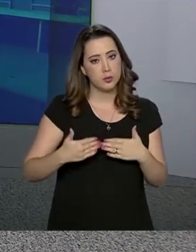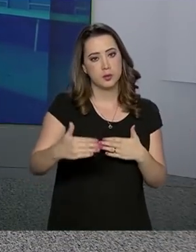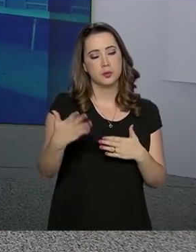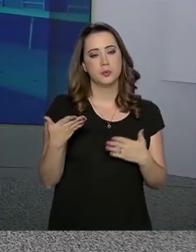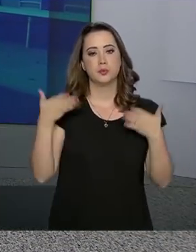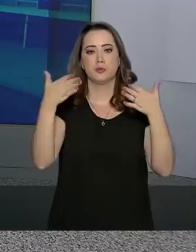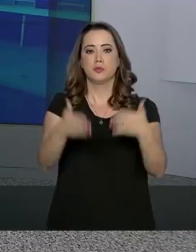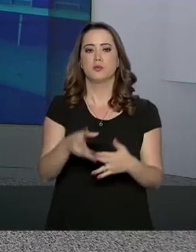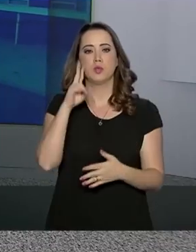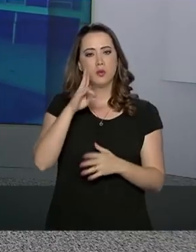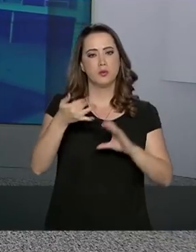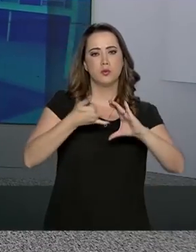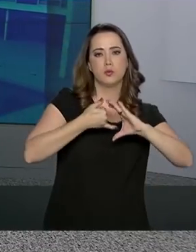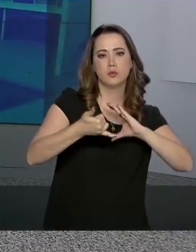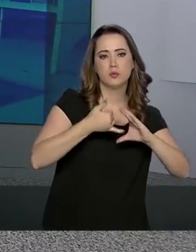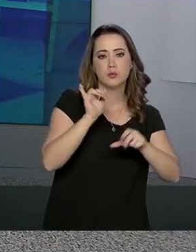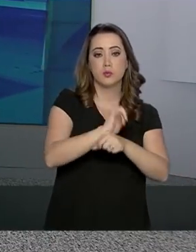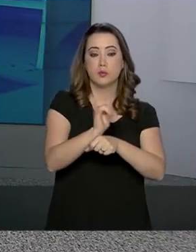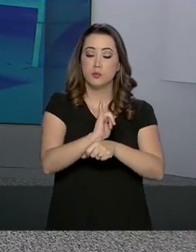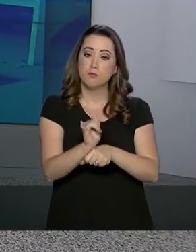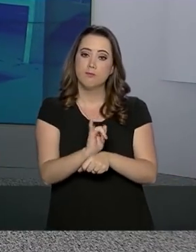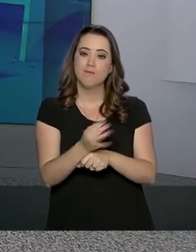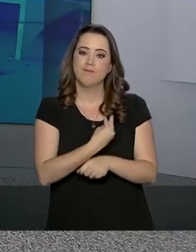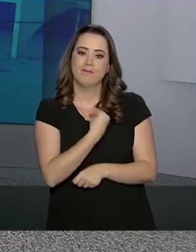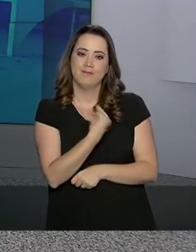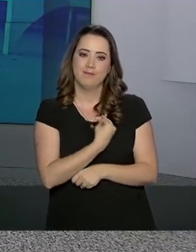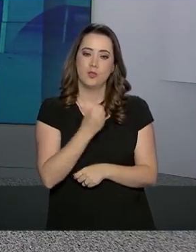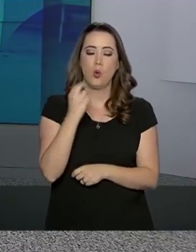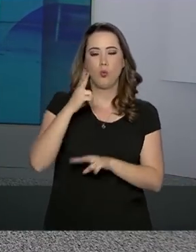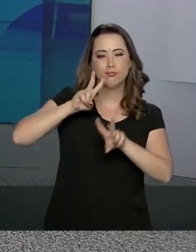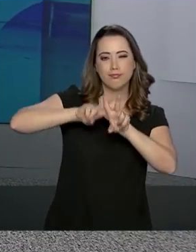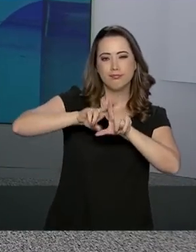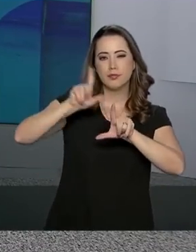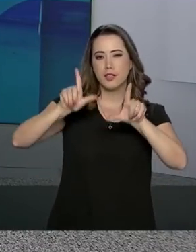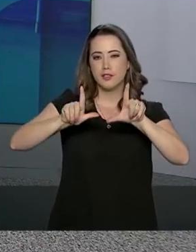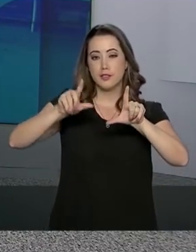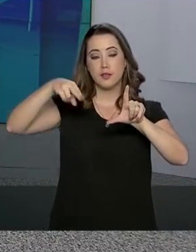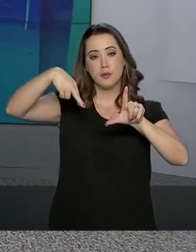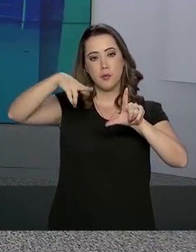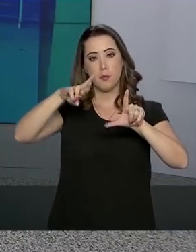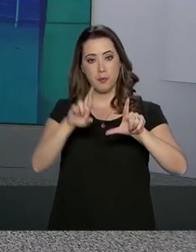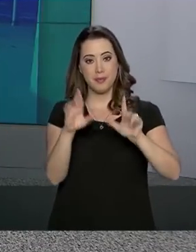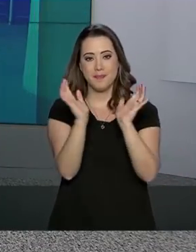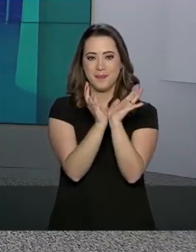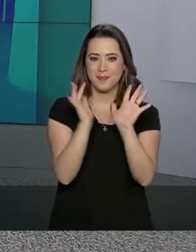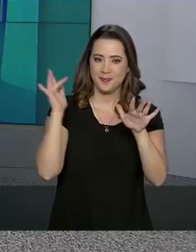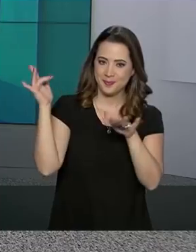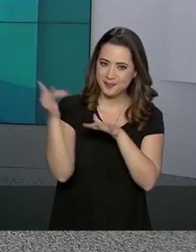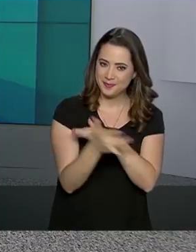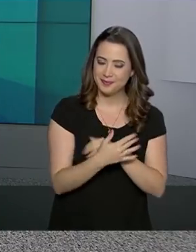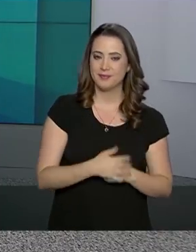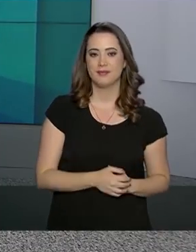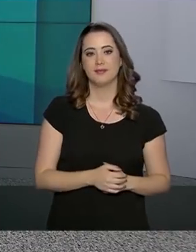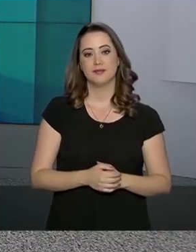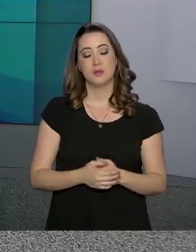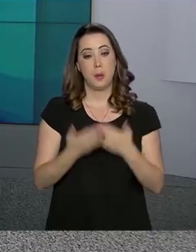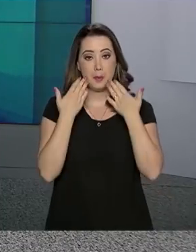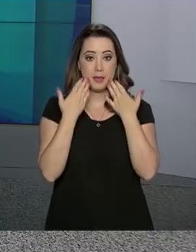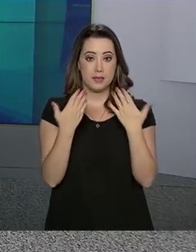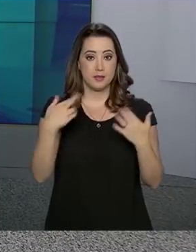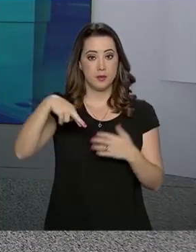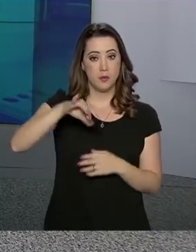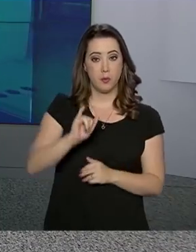E para participar, basta acessar o Bate-Papo ao Vivo no YouTube ou usar a hashtag TVNBR nas redes sociais. O